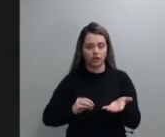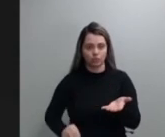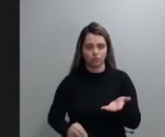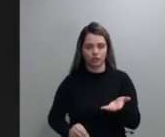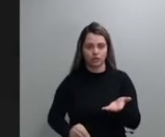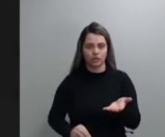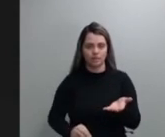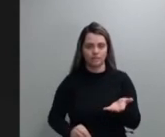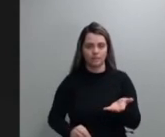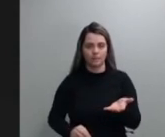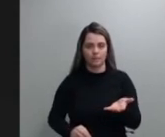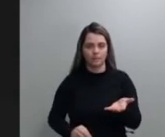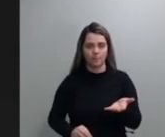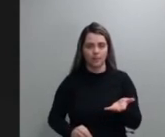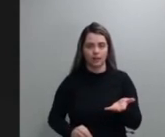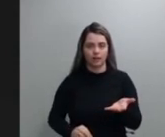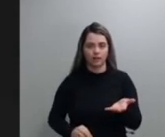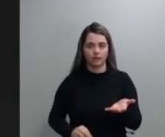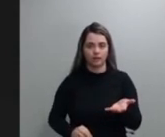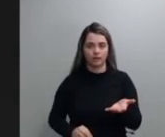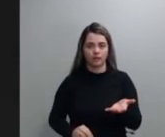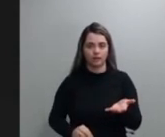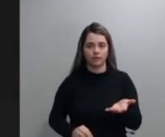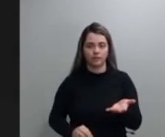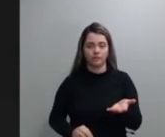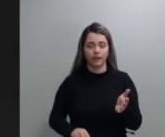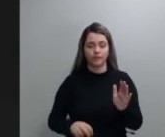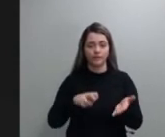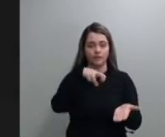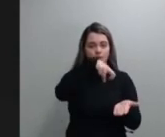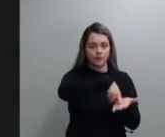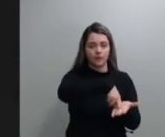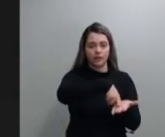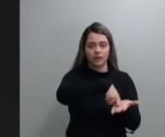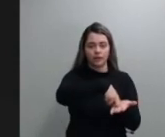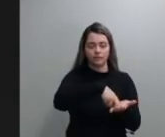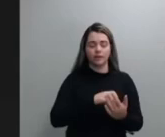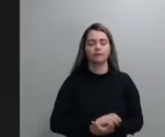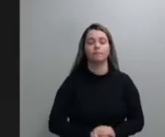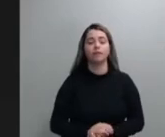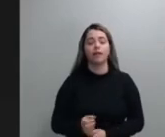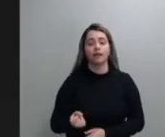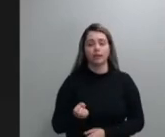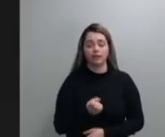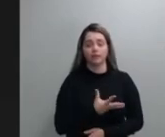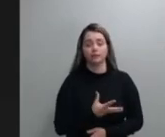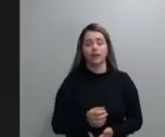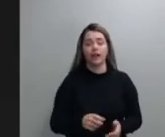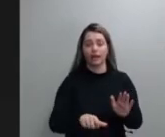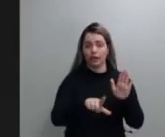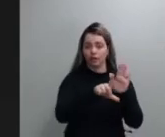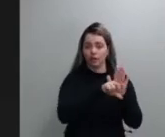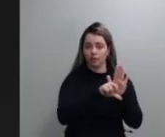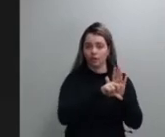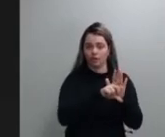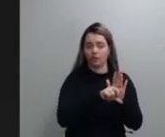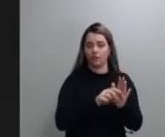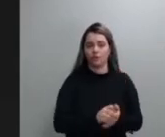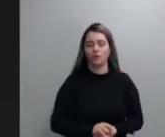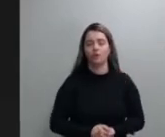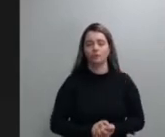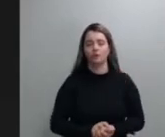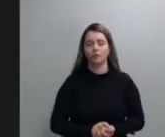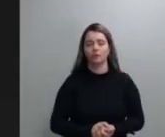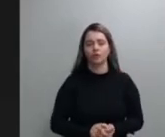prática da conduta outrora tipificada como pena pois bem a lei a revogada lei de defesa da concorrência em seu artigo